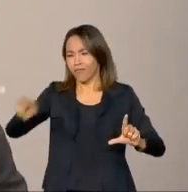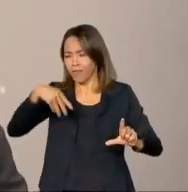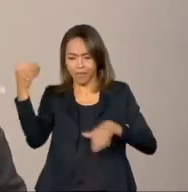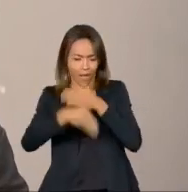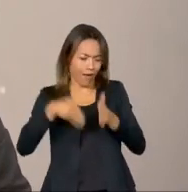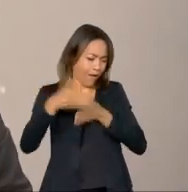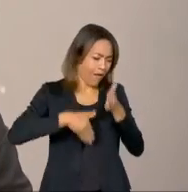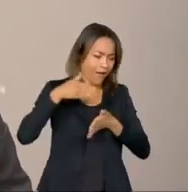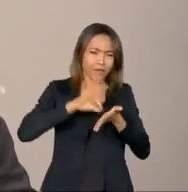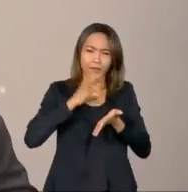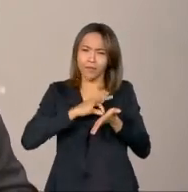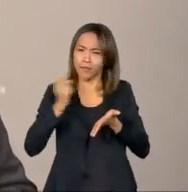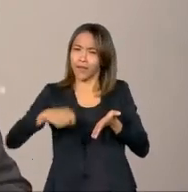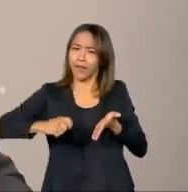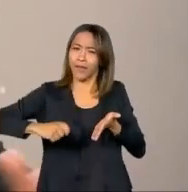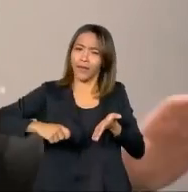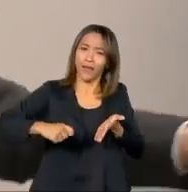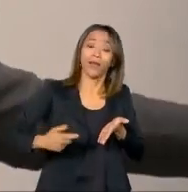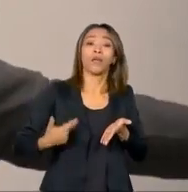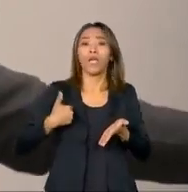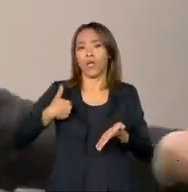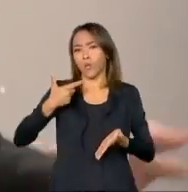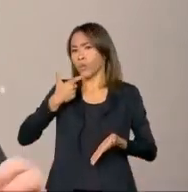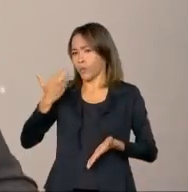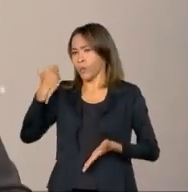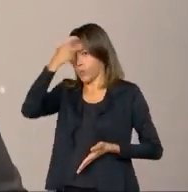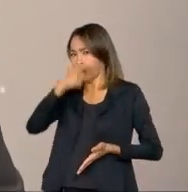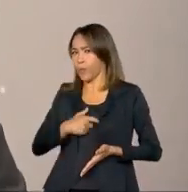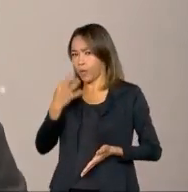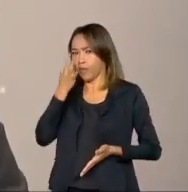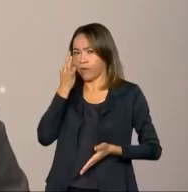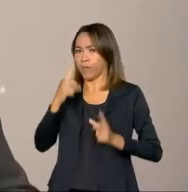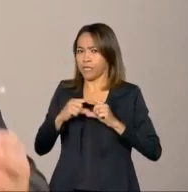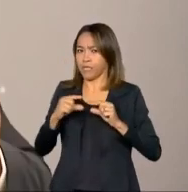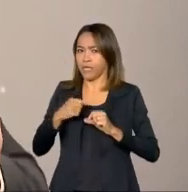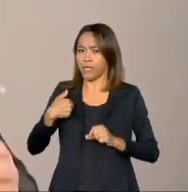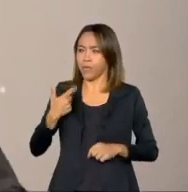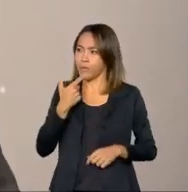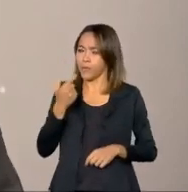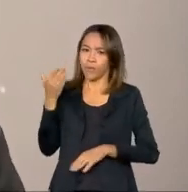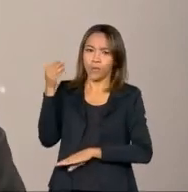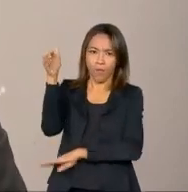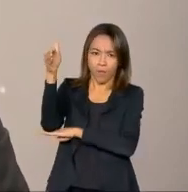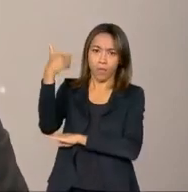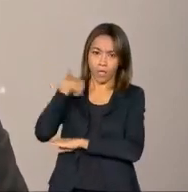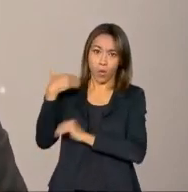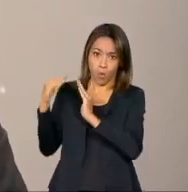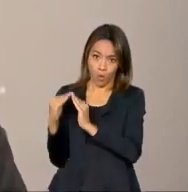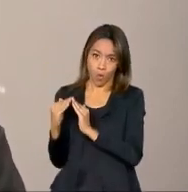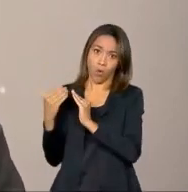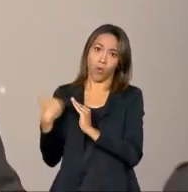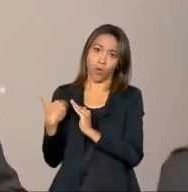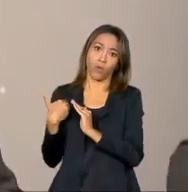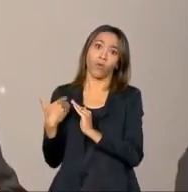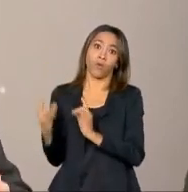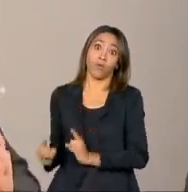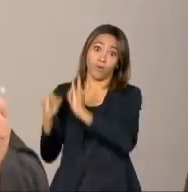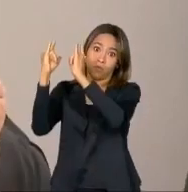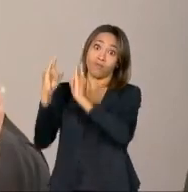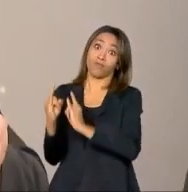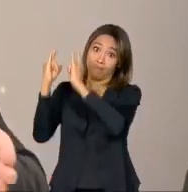as suas inscrições. Eu estava recentemente aqui em Brasília, presidente, no apartamento onde eu moro aqui, e